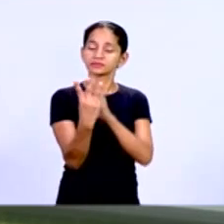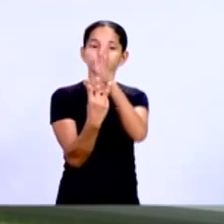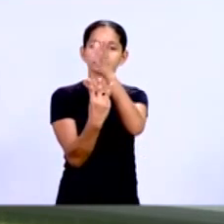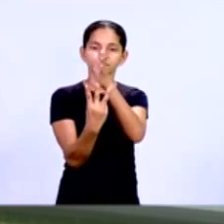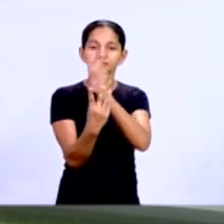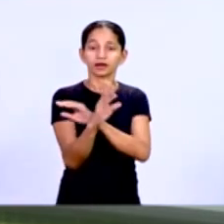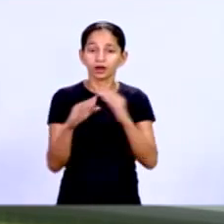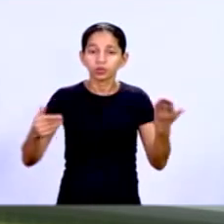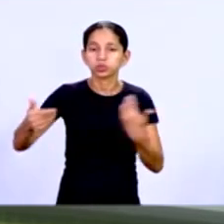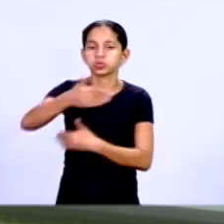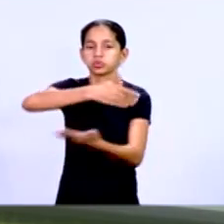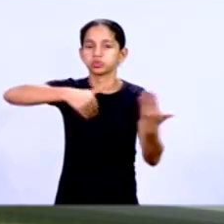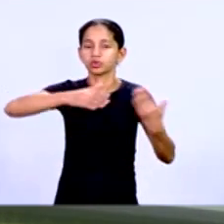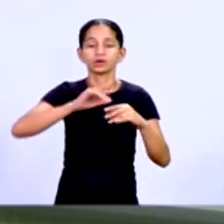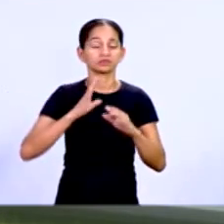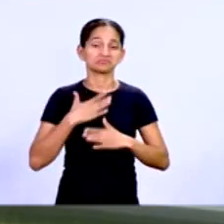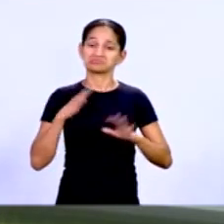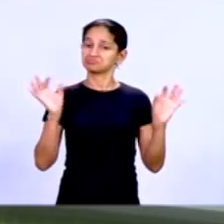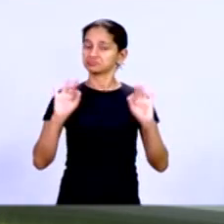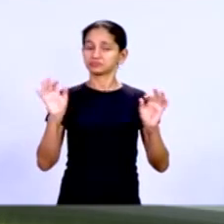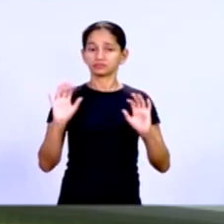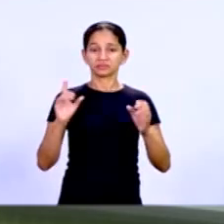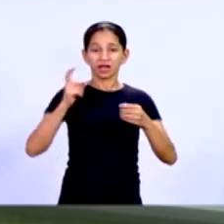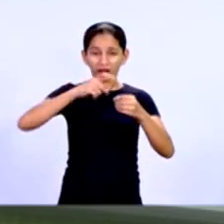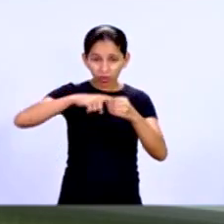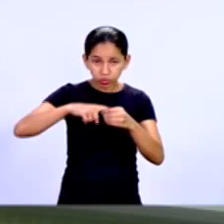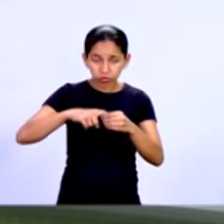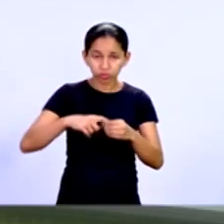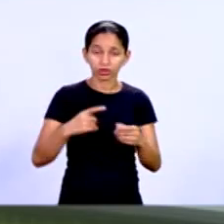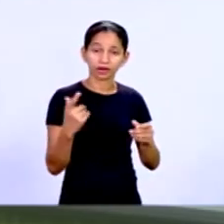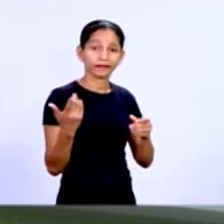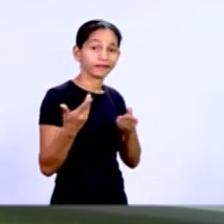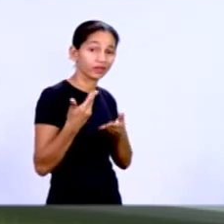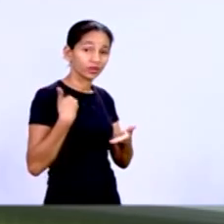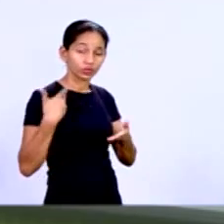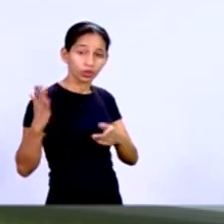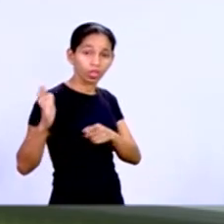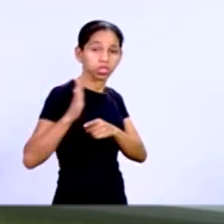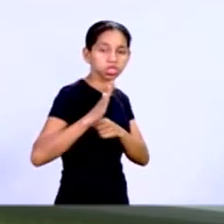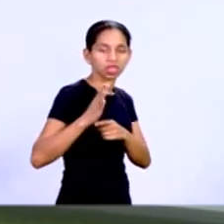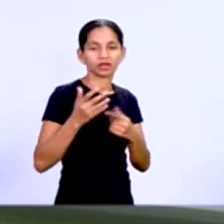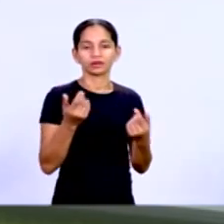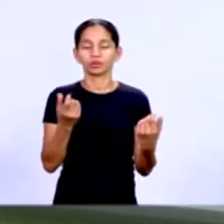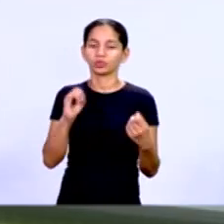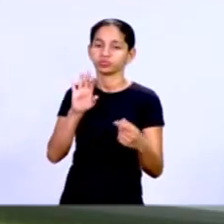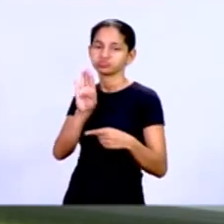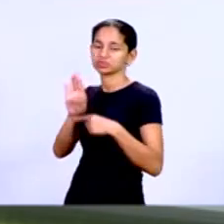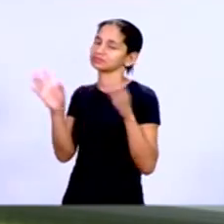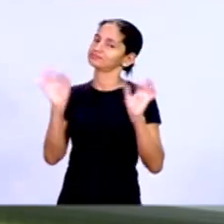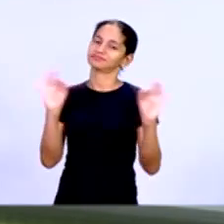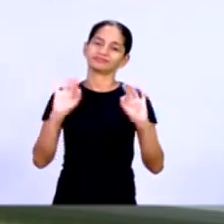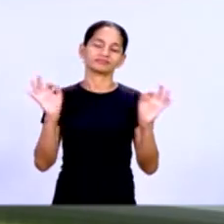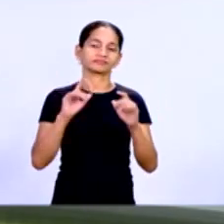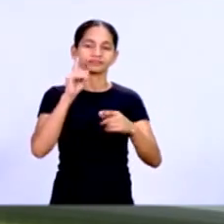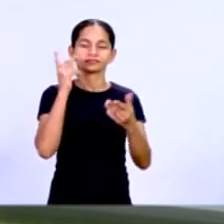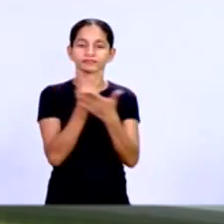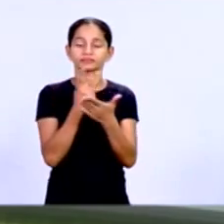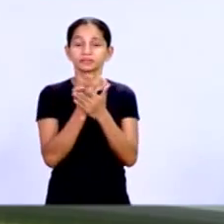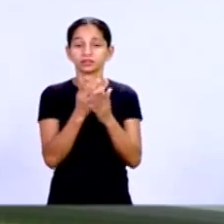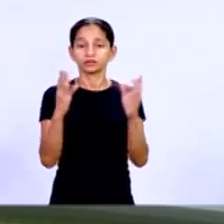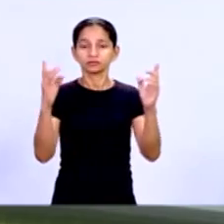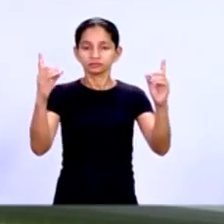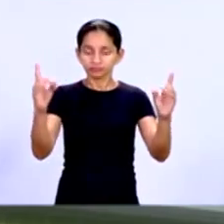bolsa. Aí você deixa de ser um acionista, você passa a ser um credor da empresa. Quando você vai direto da